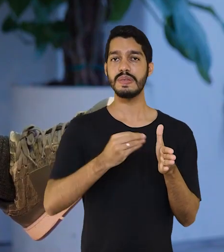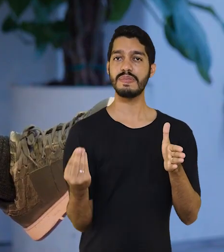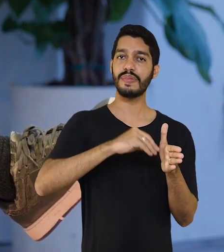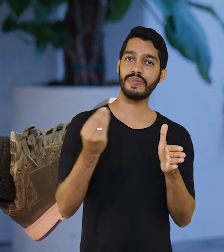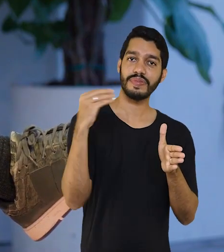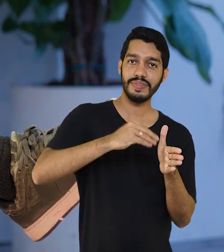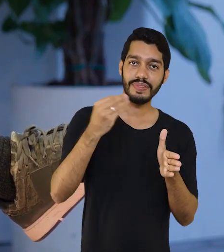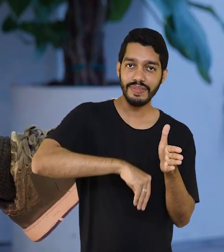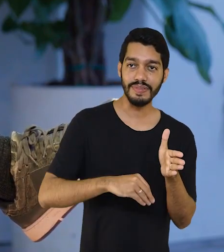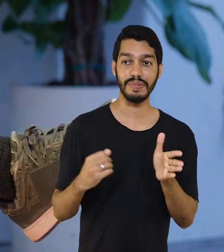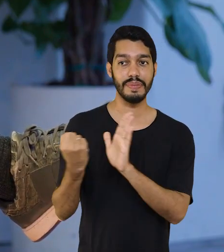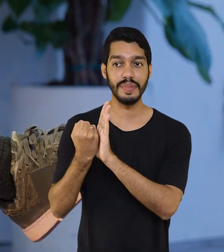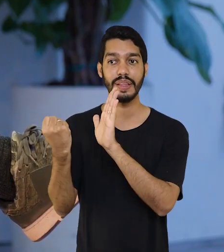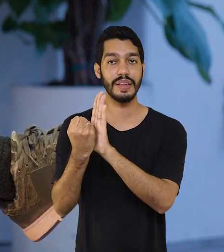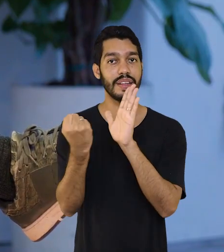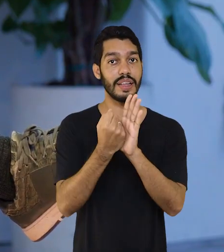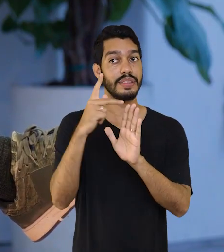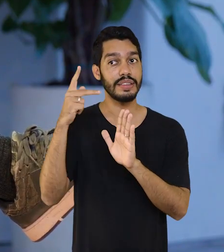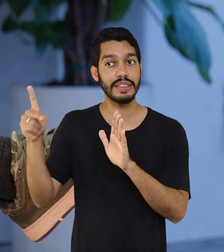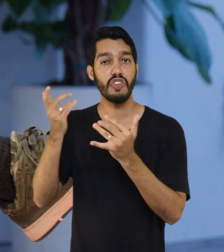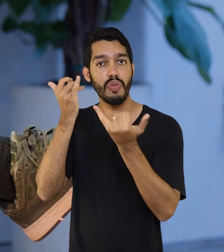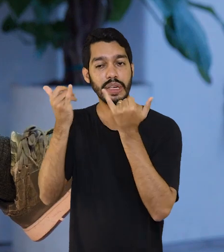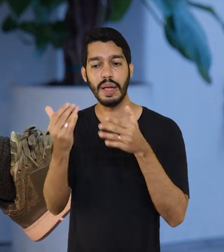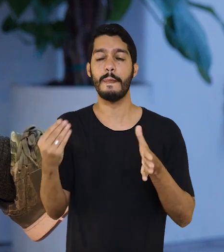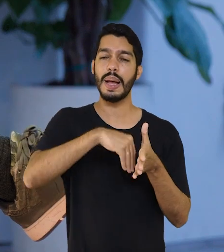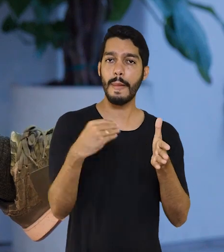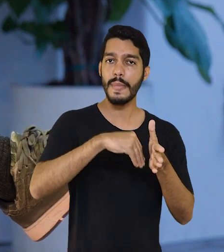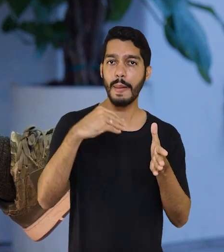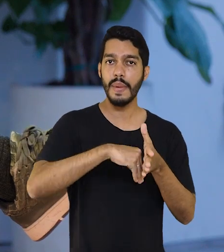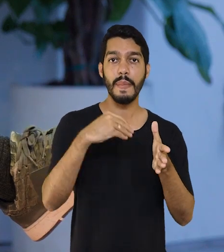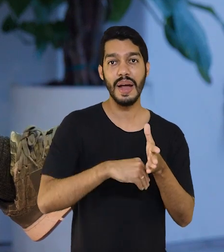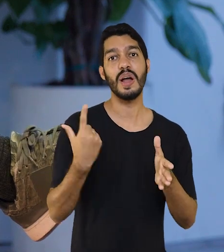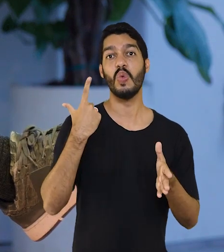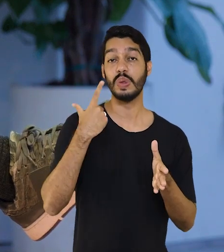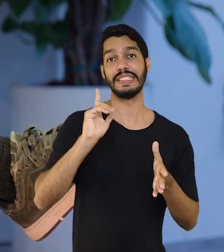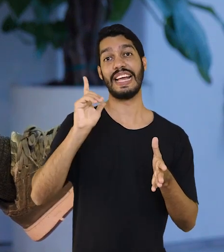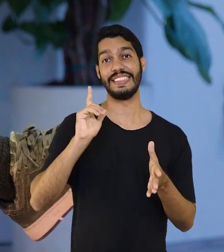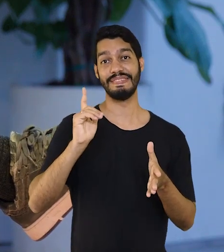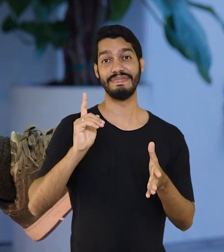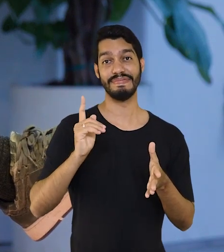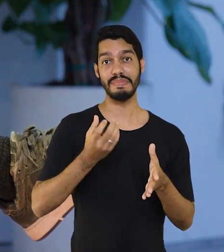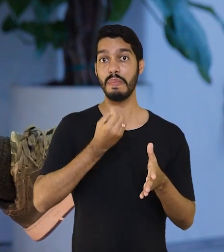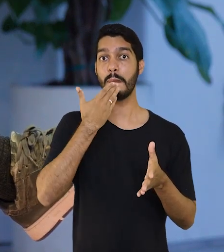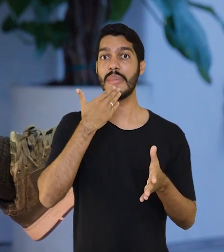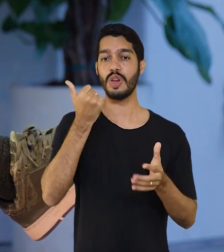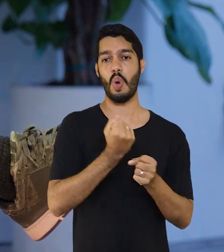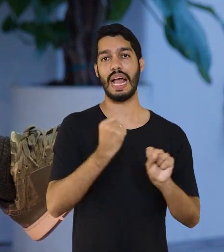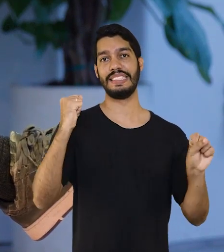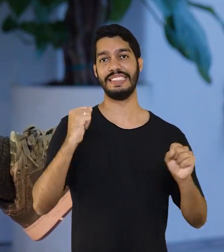orquestradora de informação das marcas para trazer respostas mais holísticas, né? Enfim,